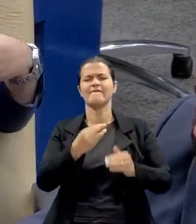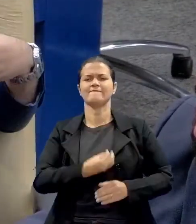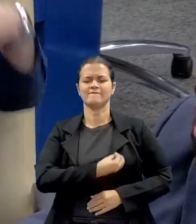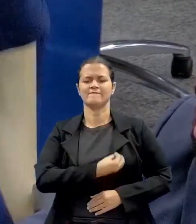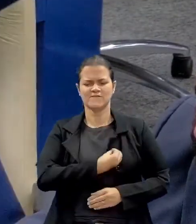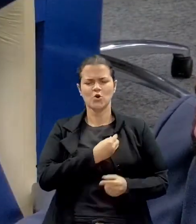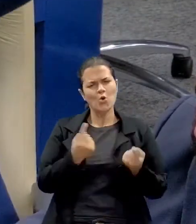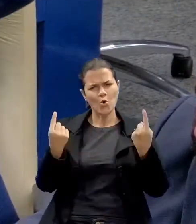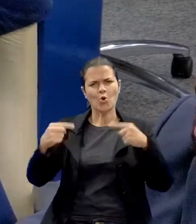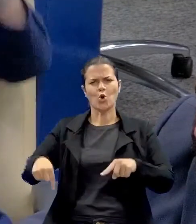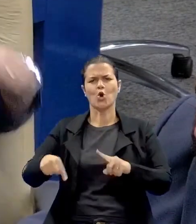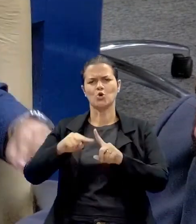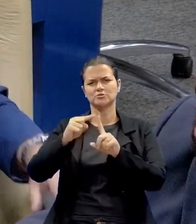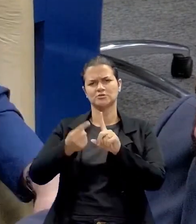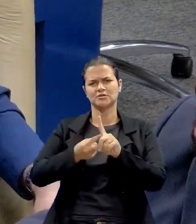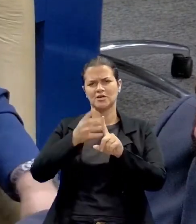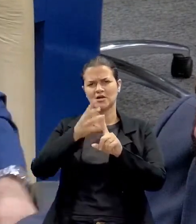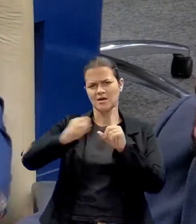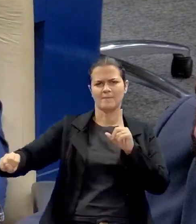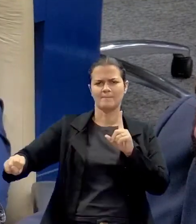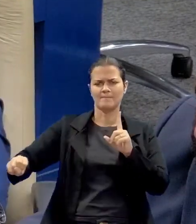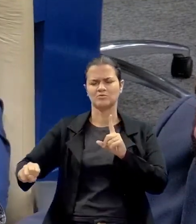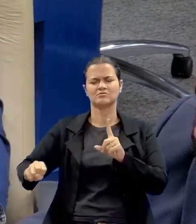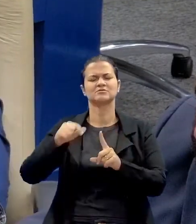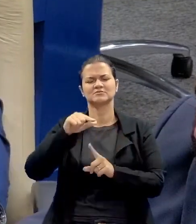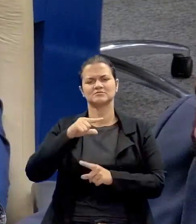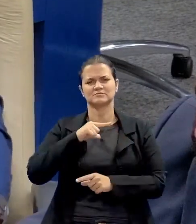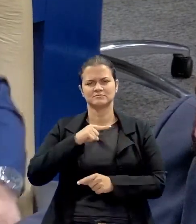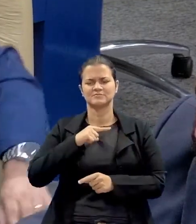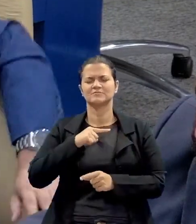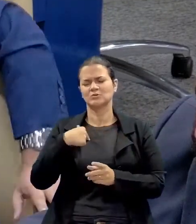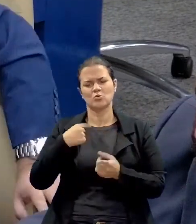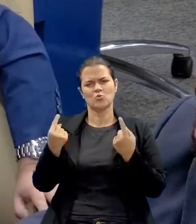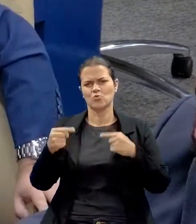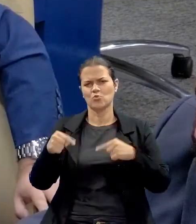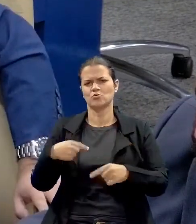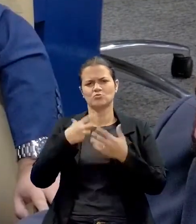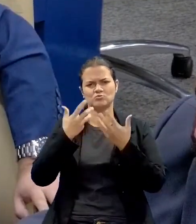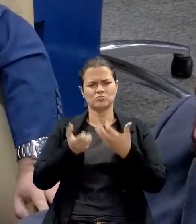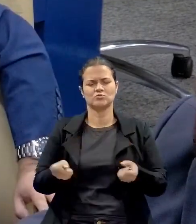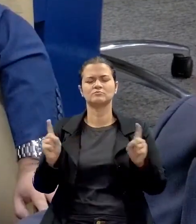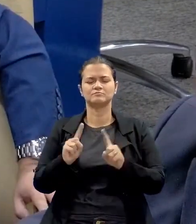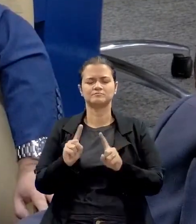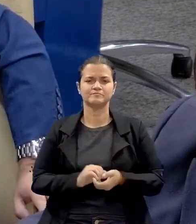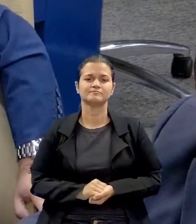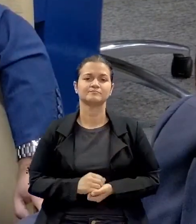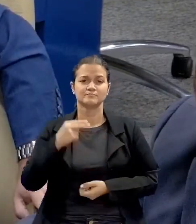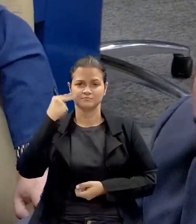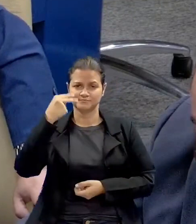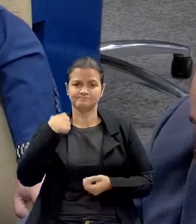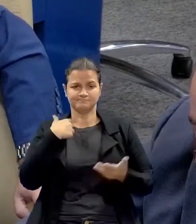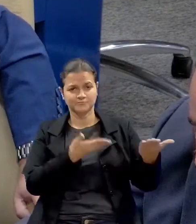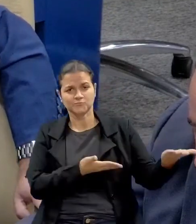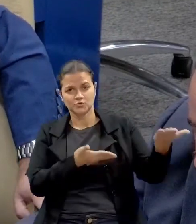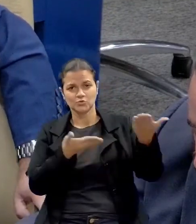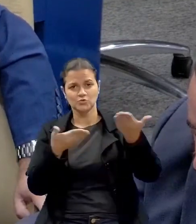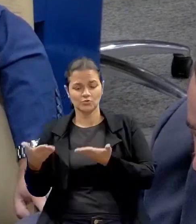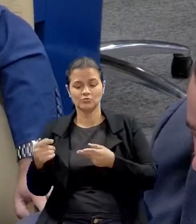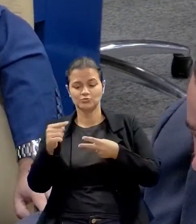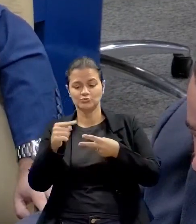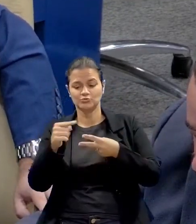a legalização e descriminalização do aborto no nosso país. Vereador, quero te fazer um convite, dois,